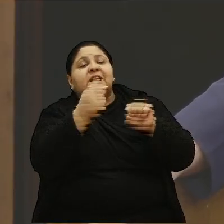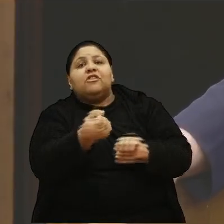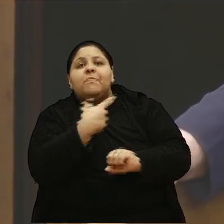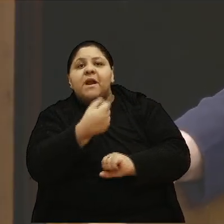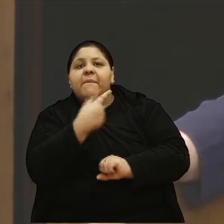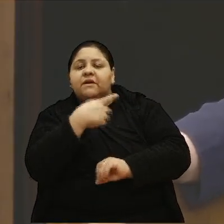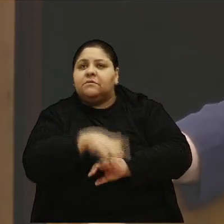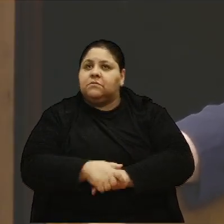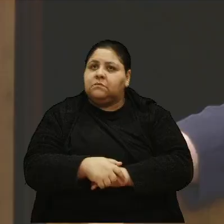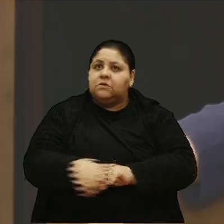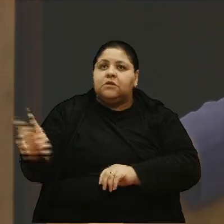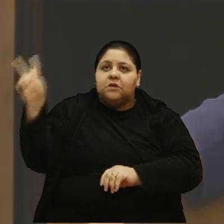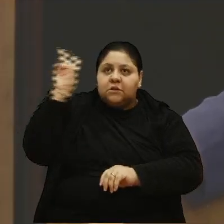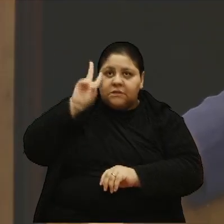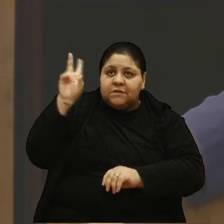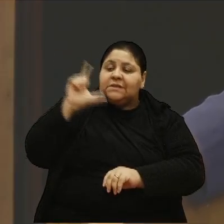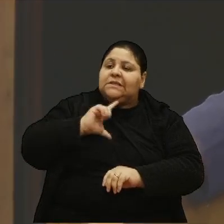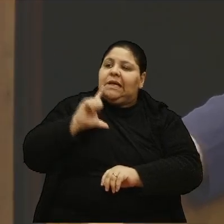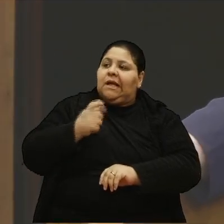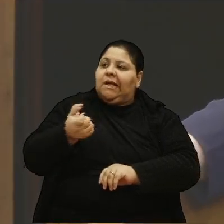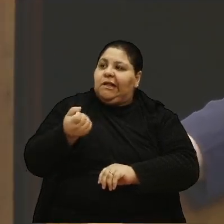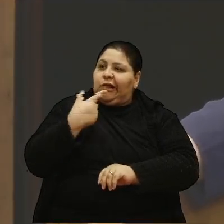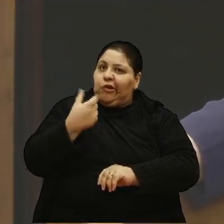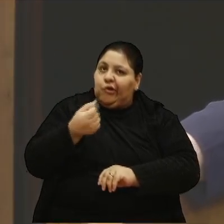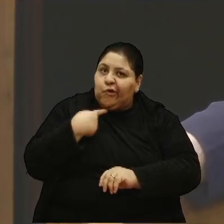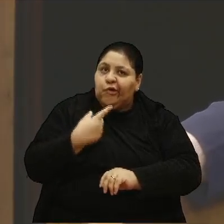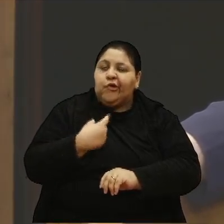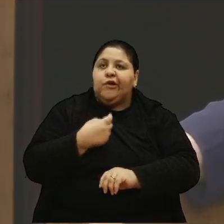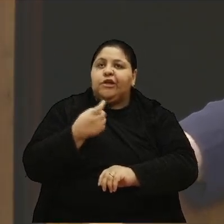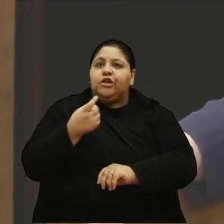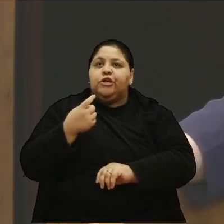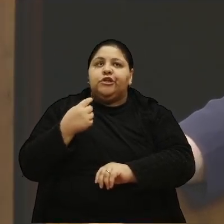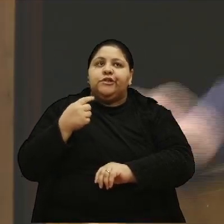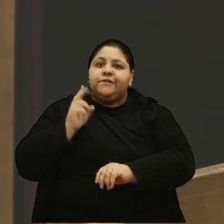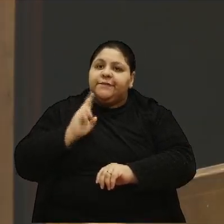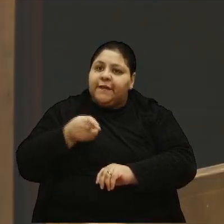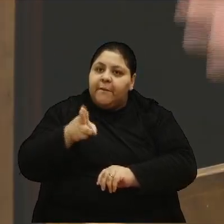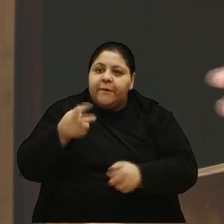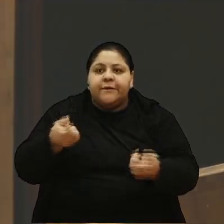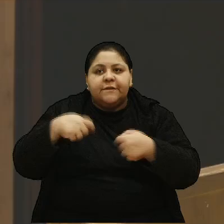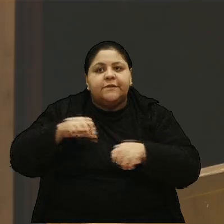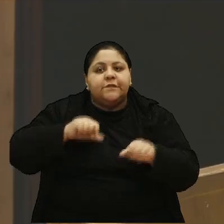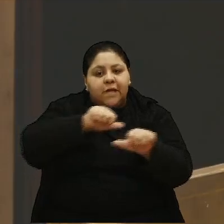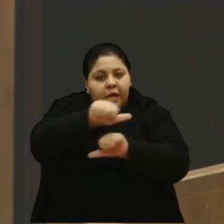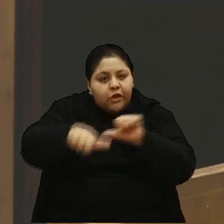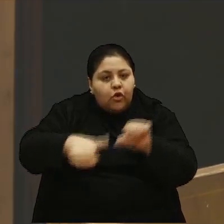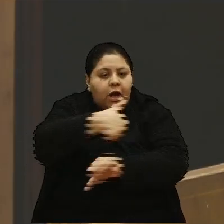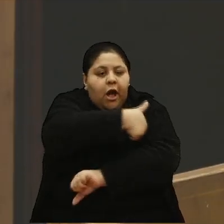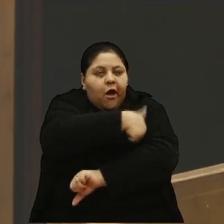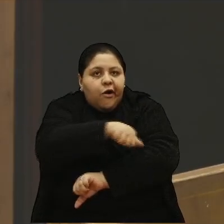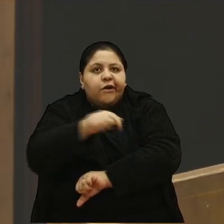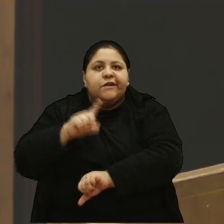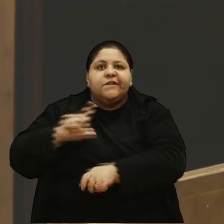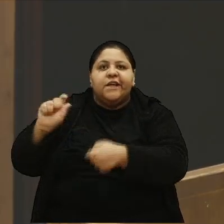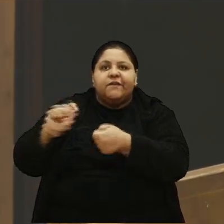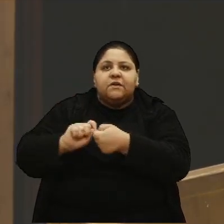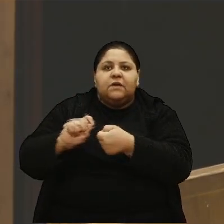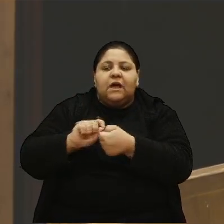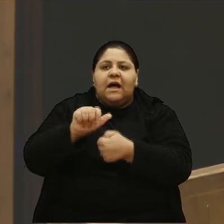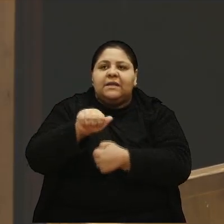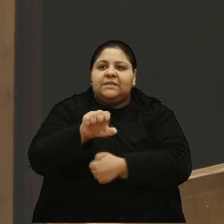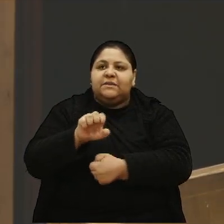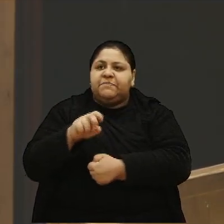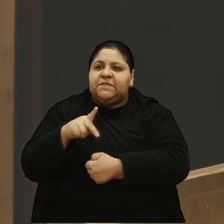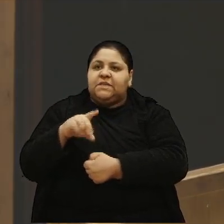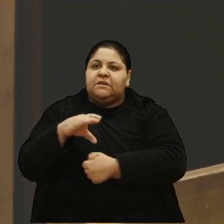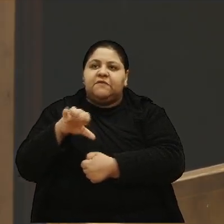remédio. Lembrar ele, olha, o senhor tem que tomar o remédio de 8 em 8 horas, de 12 em 12, de 6 em 6, o senhor tem que trocar esse curativo, tem que fazer asepsia, tem